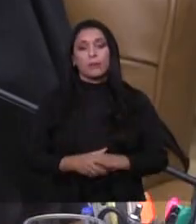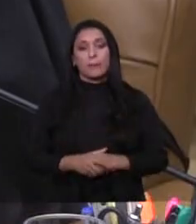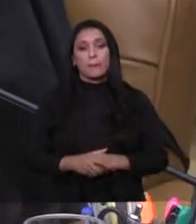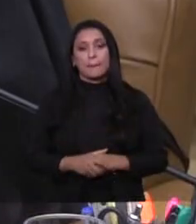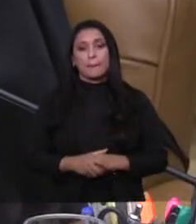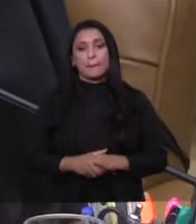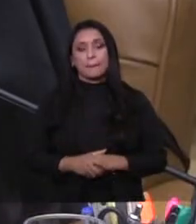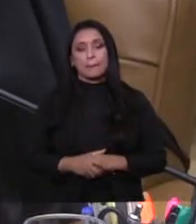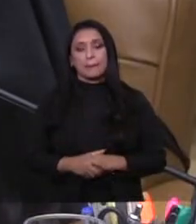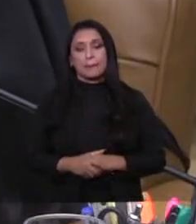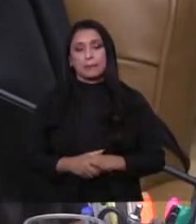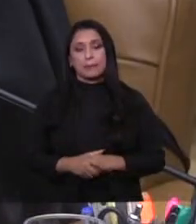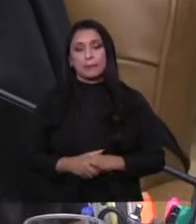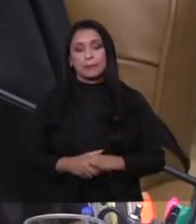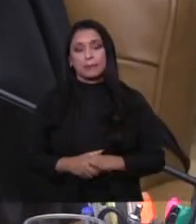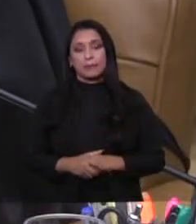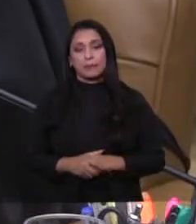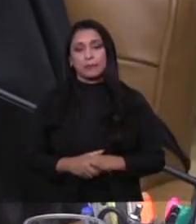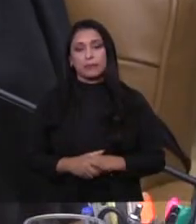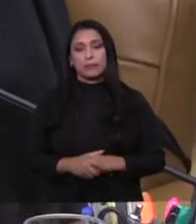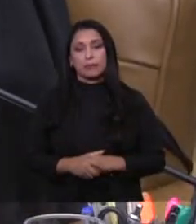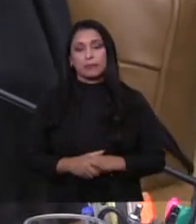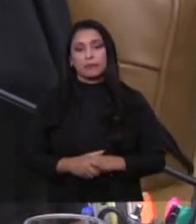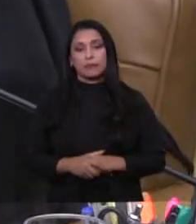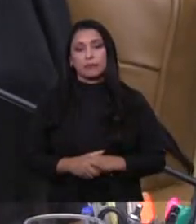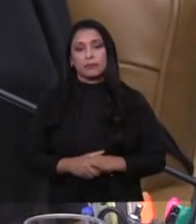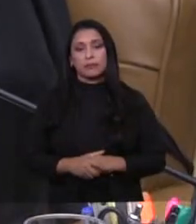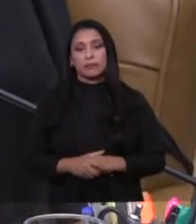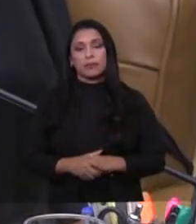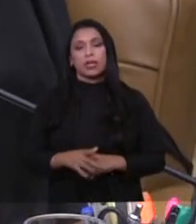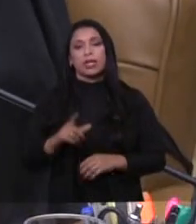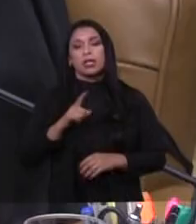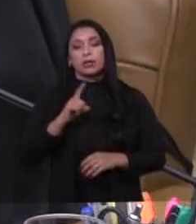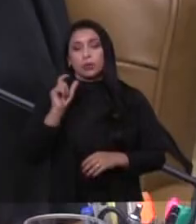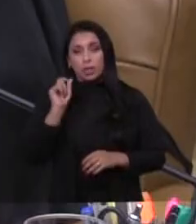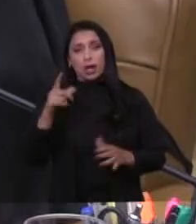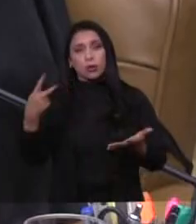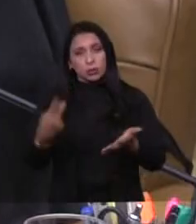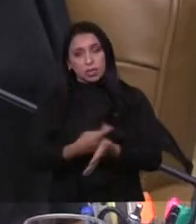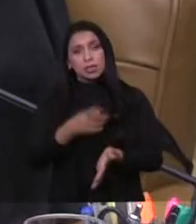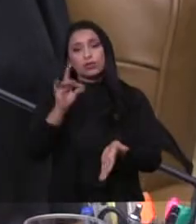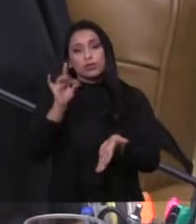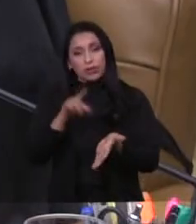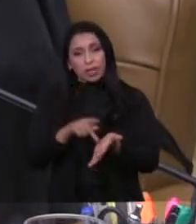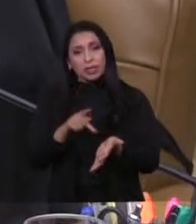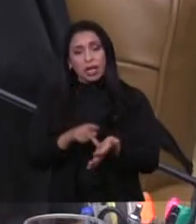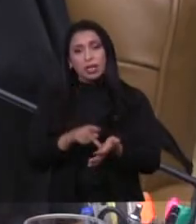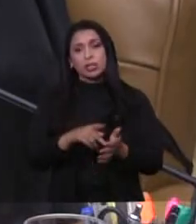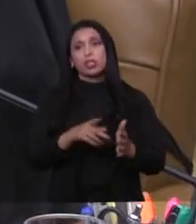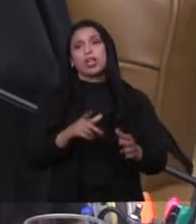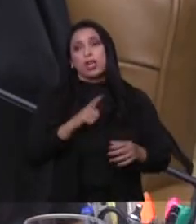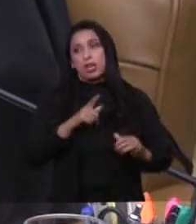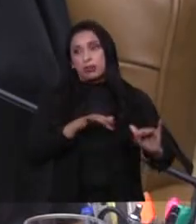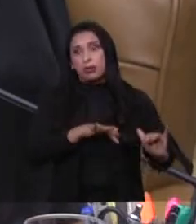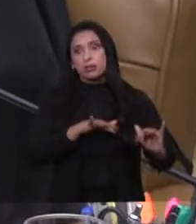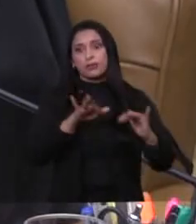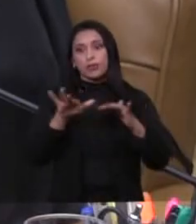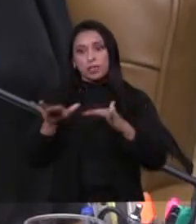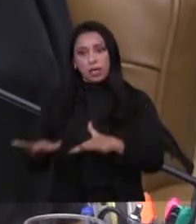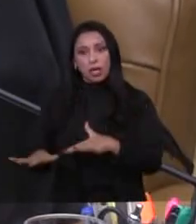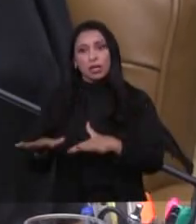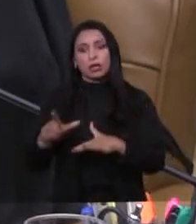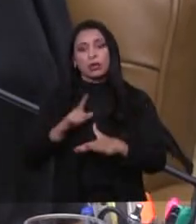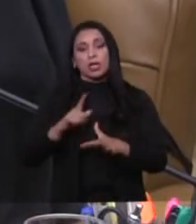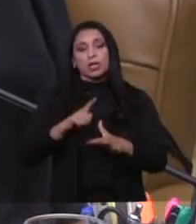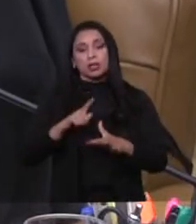mera restrição ao exercício dos poderes, o que de fato houve. Outro sim, a